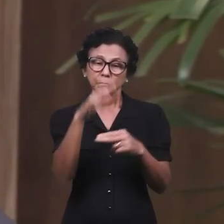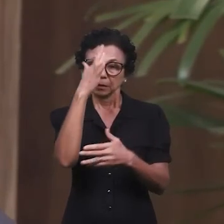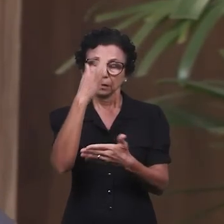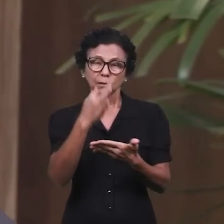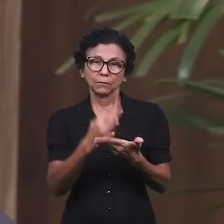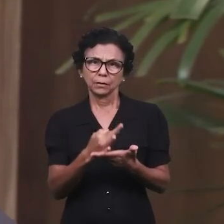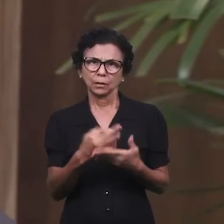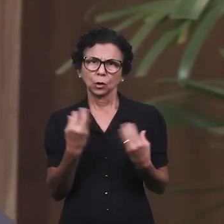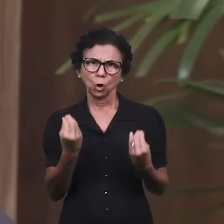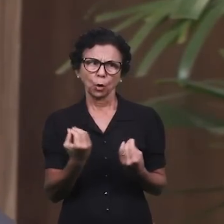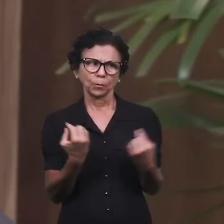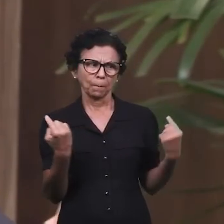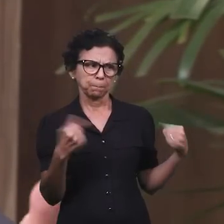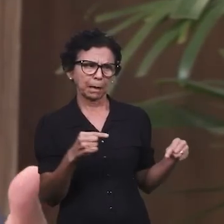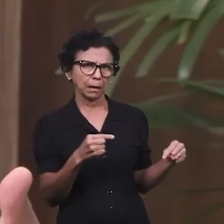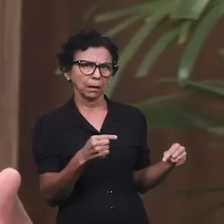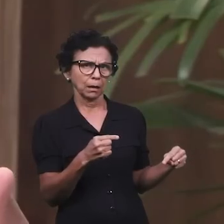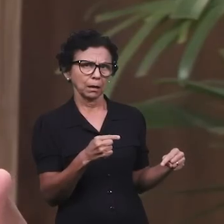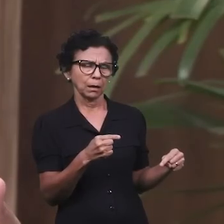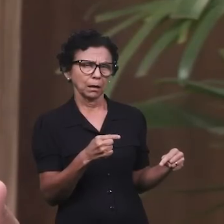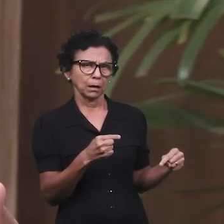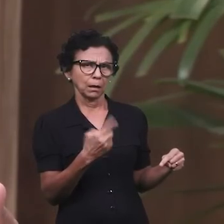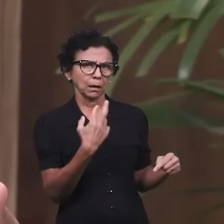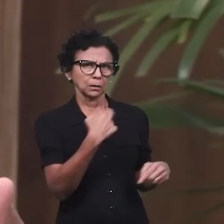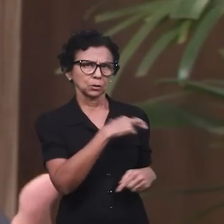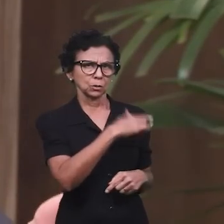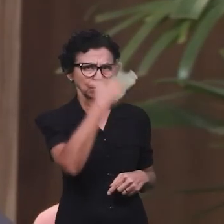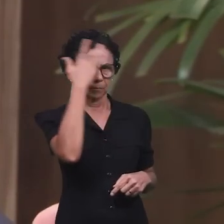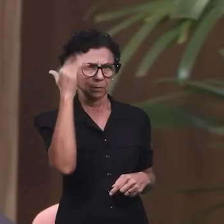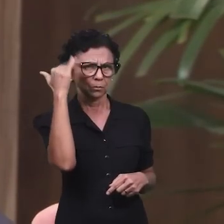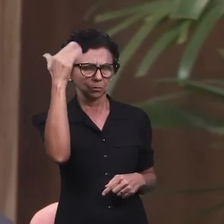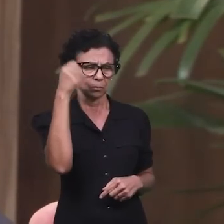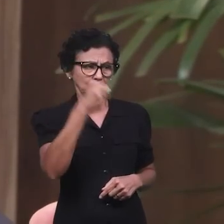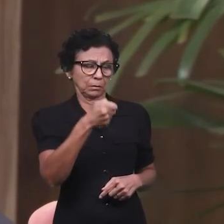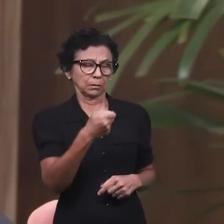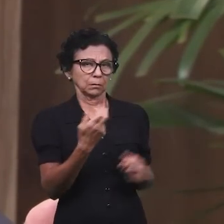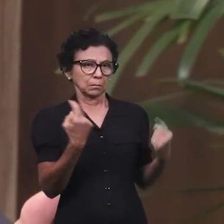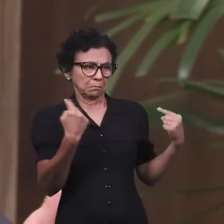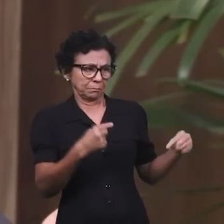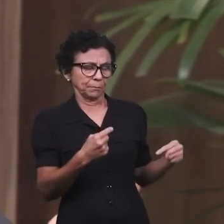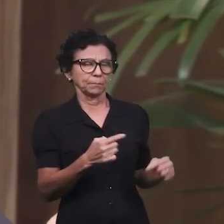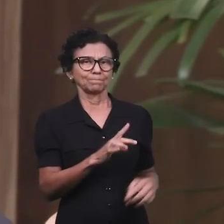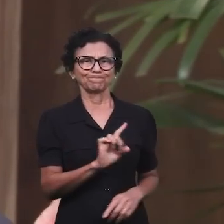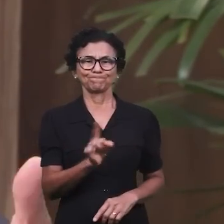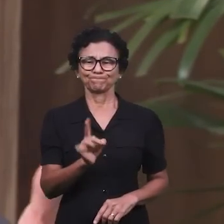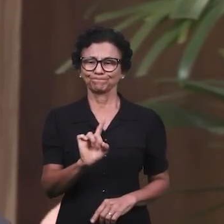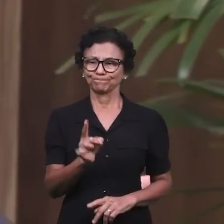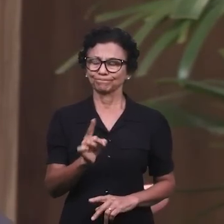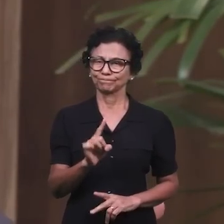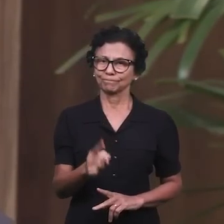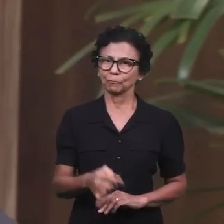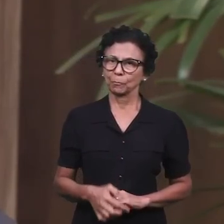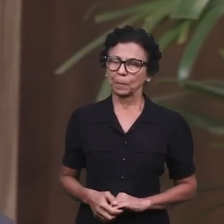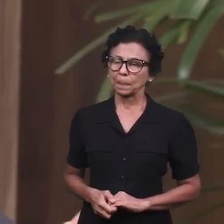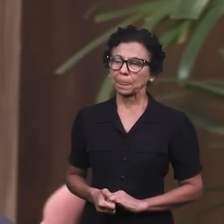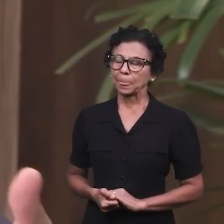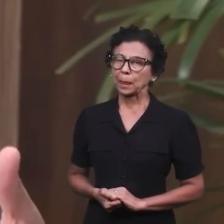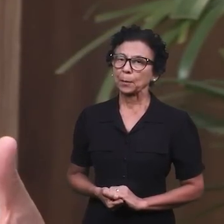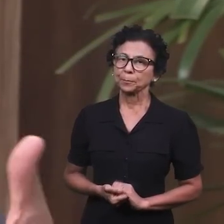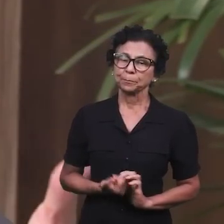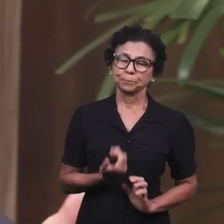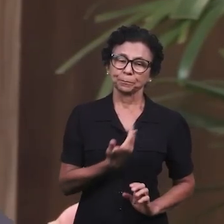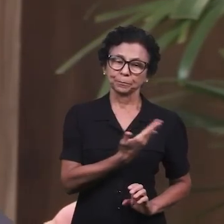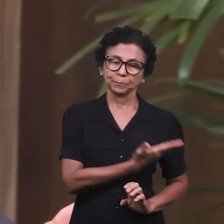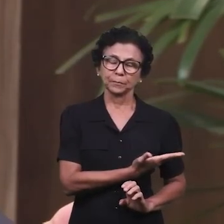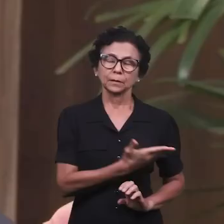autoridade religiosa. Então, eles faziam se valer disso para trazer ensinos de